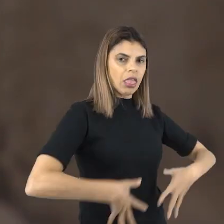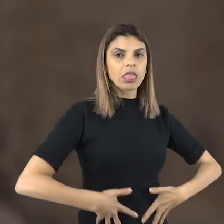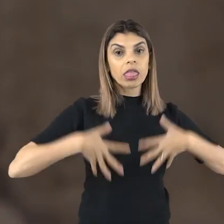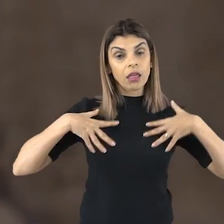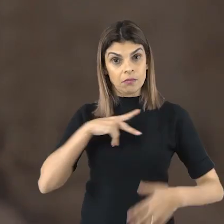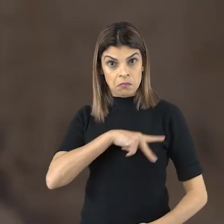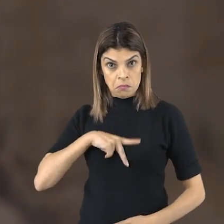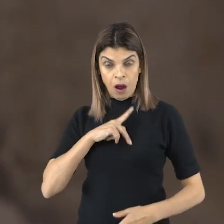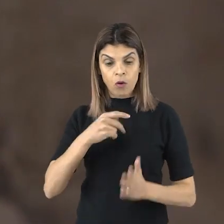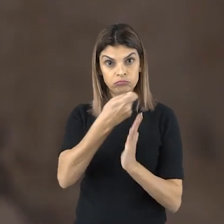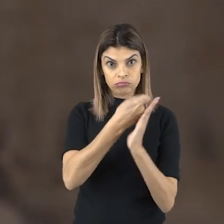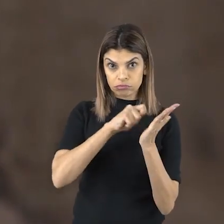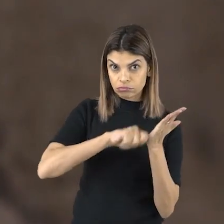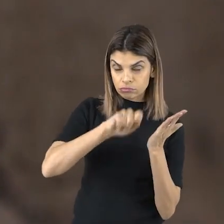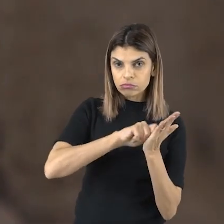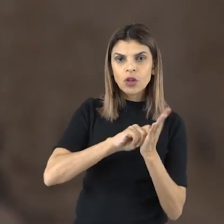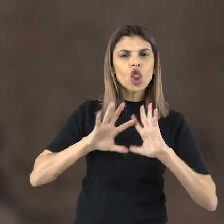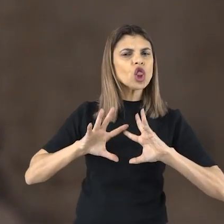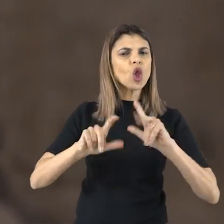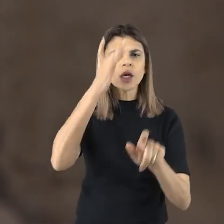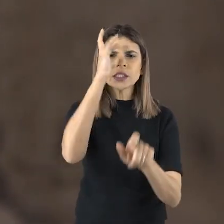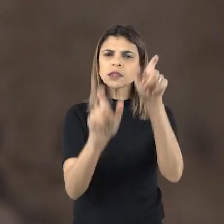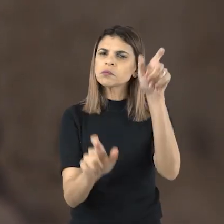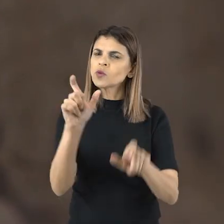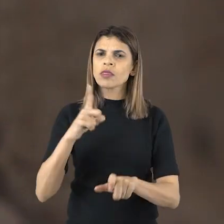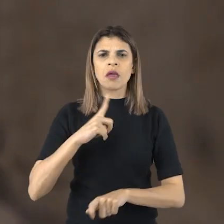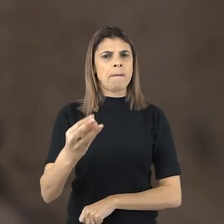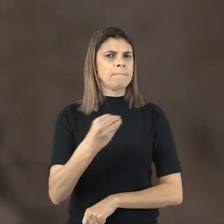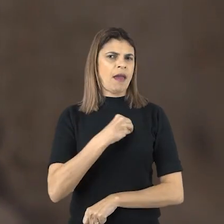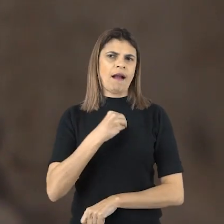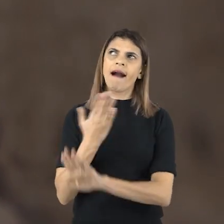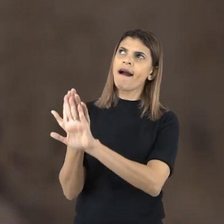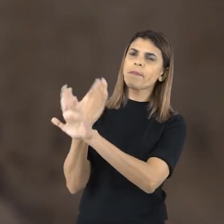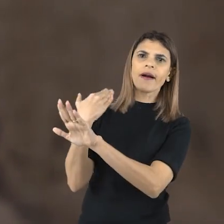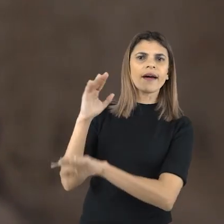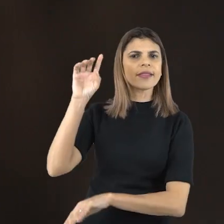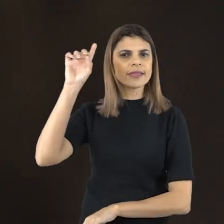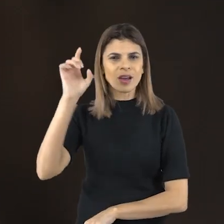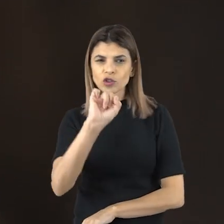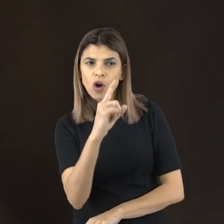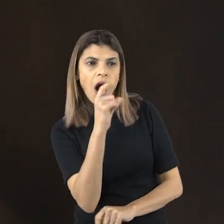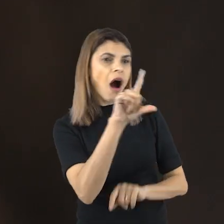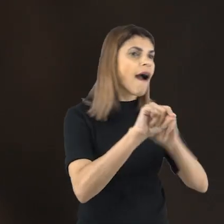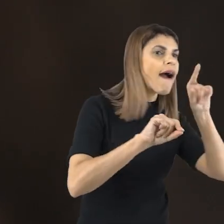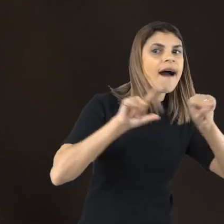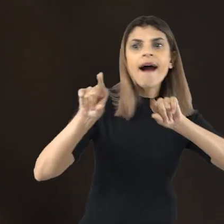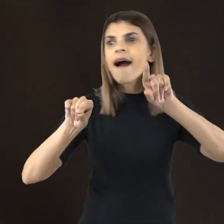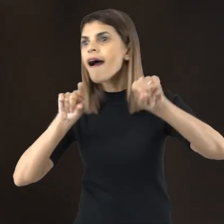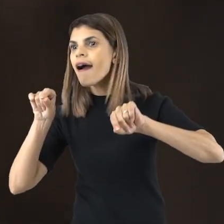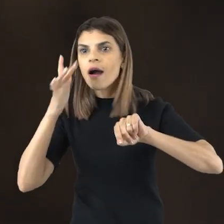Paulo escreveu, pois todos pecaram e estão destituídos da glória de Deus. Quer dizer que o pecado não é apenas uma questão para algumas